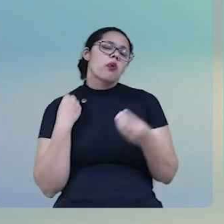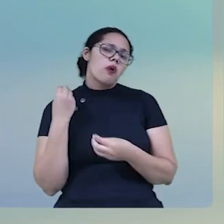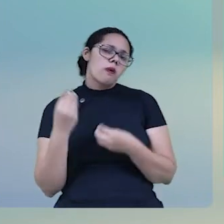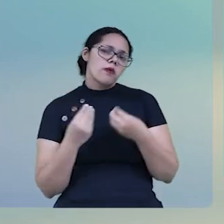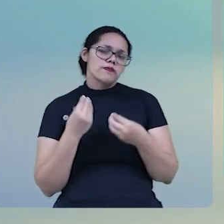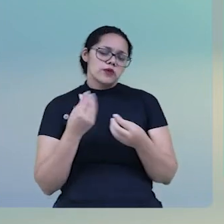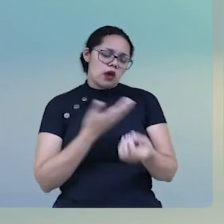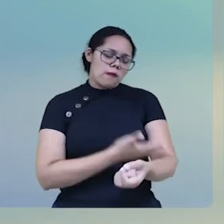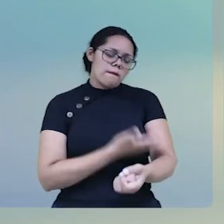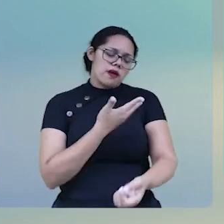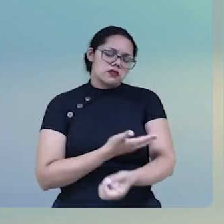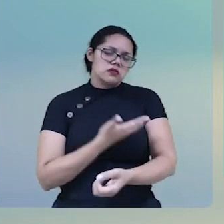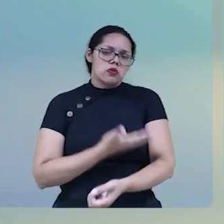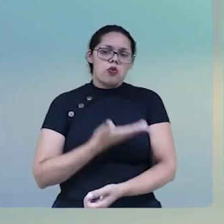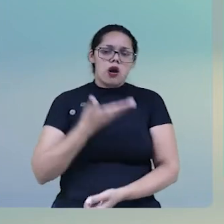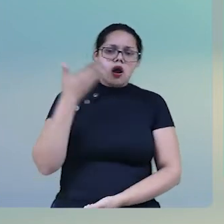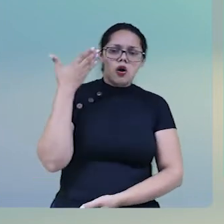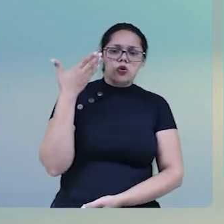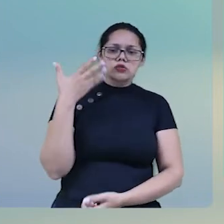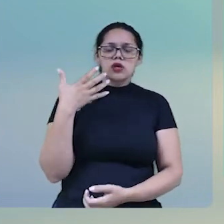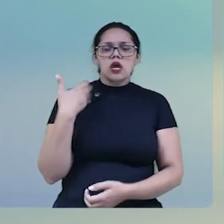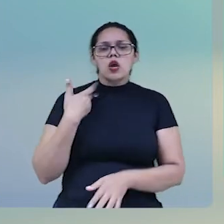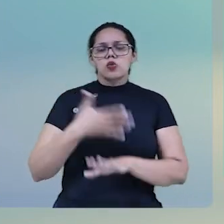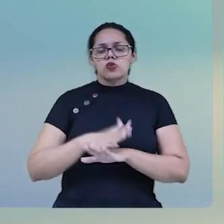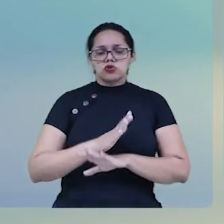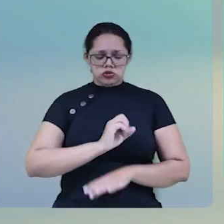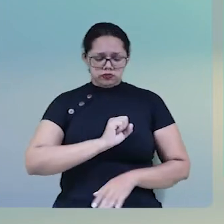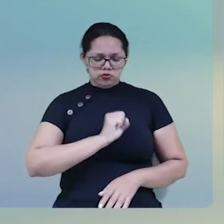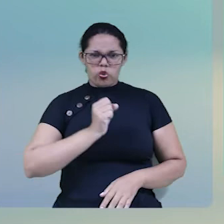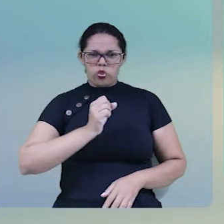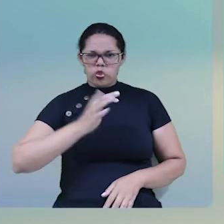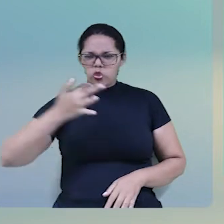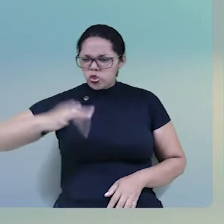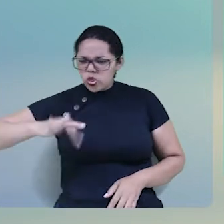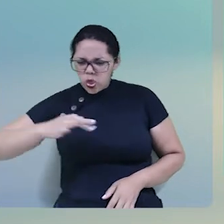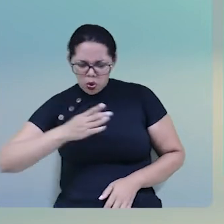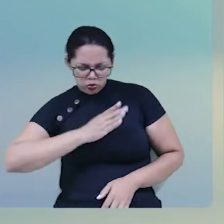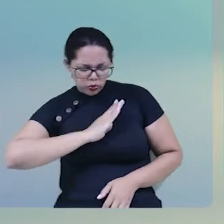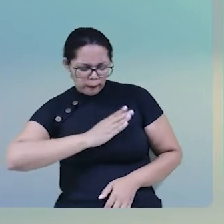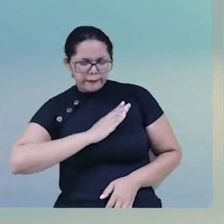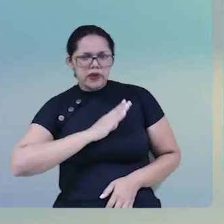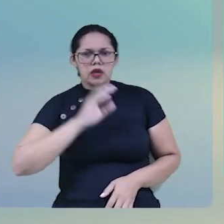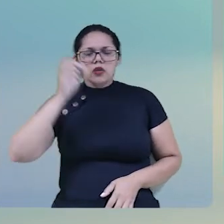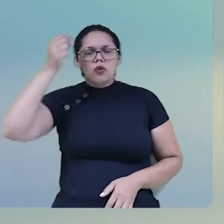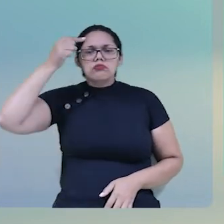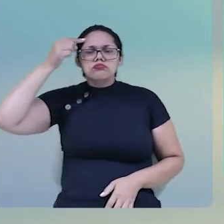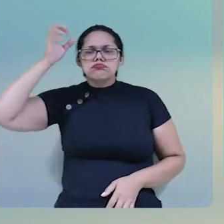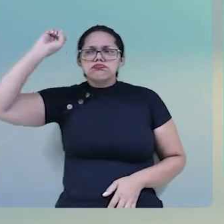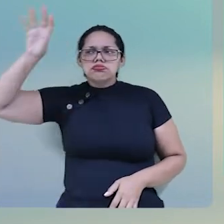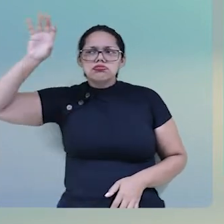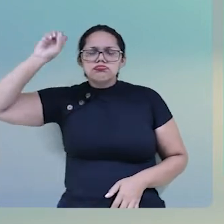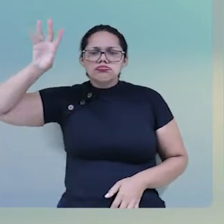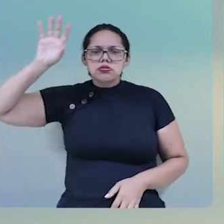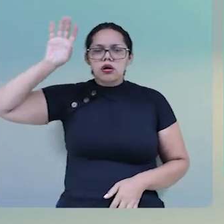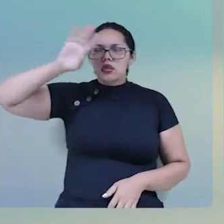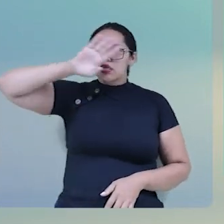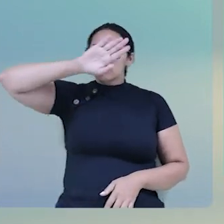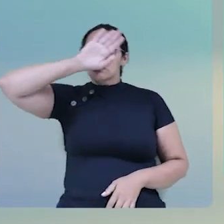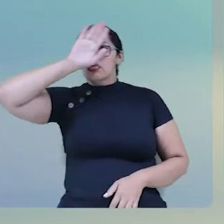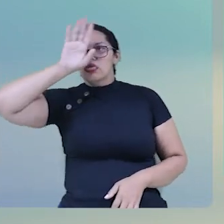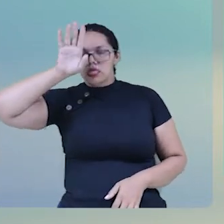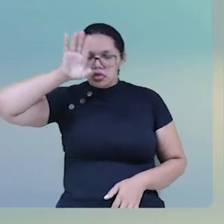muito elevada, eu costumo sentir dores no peito, dores de cabeça, costumo ficar tonto,